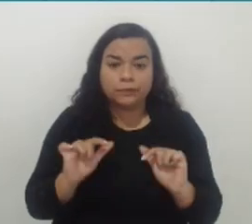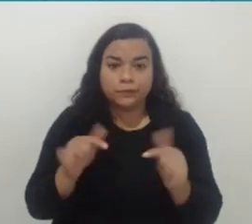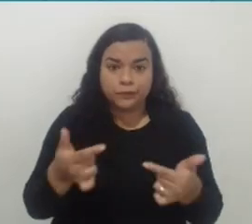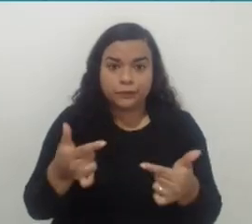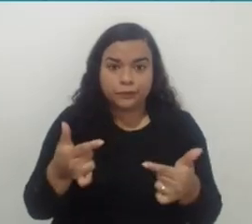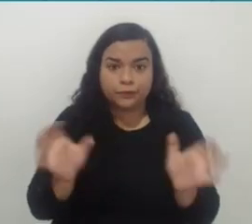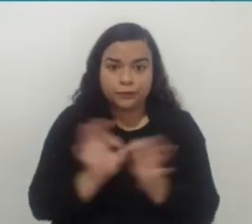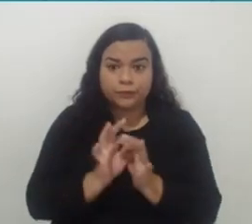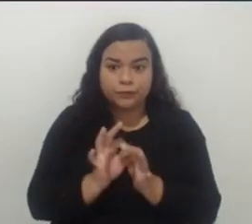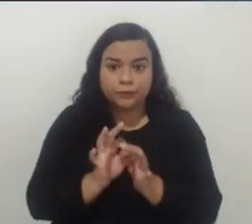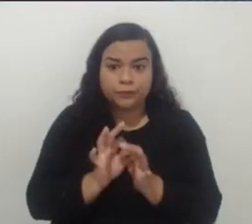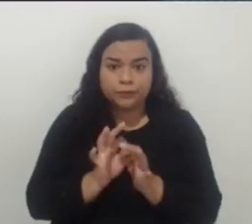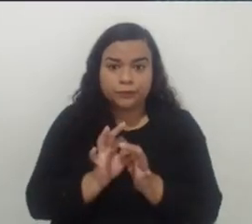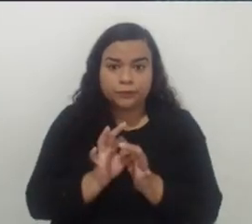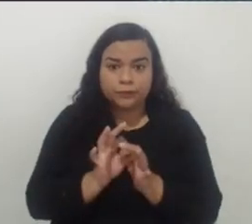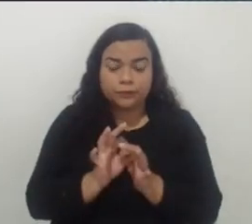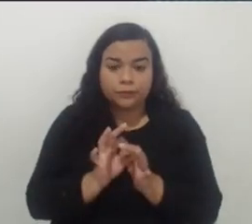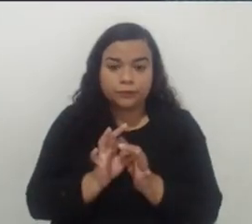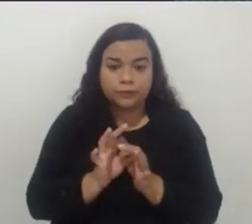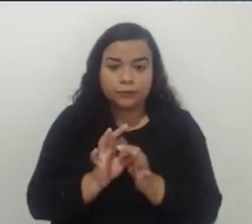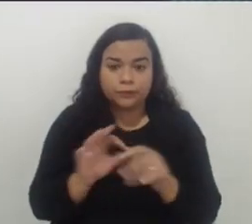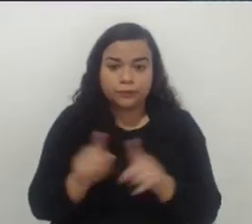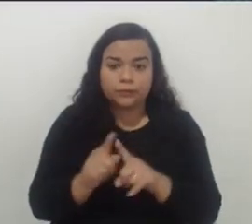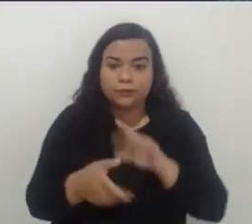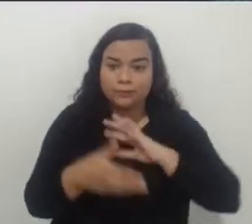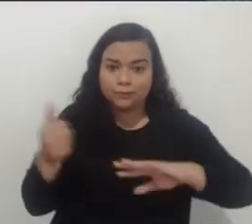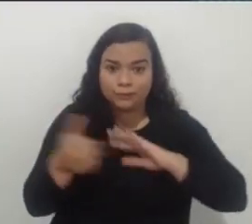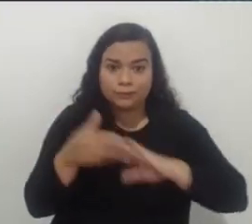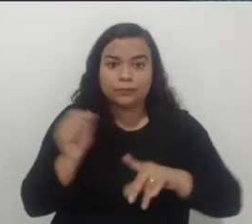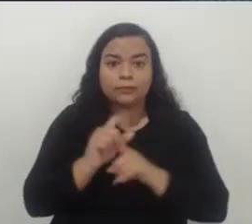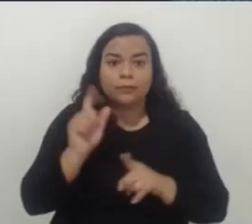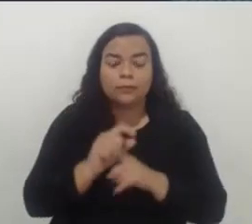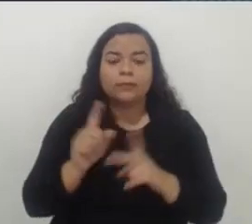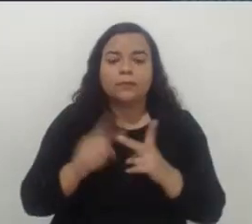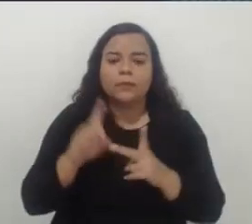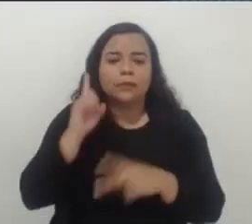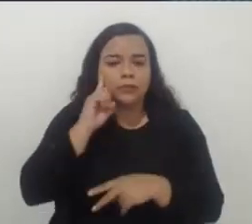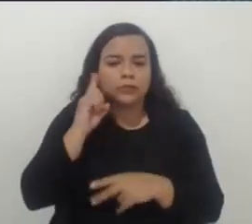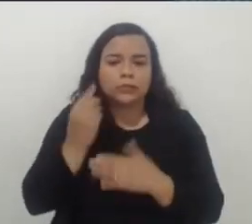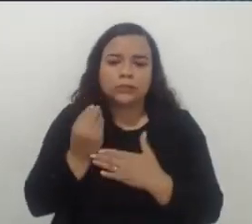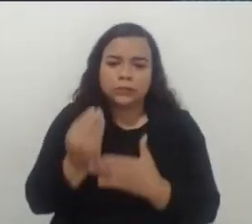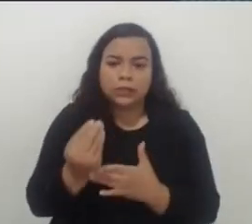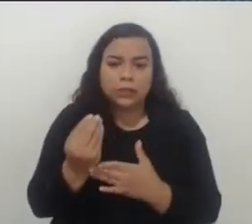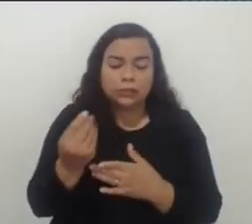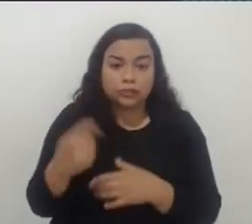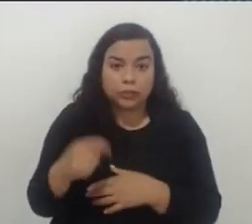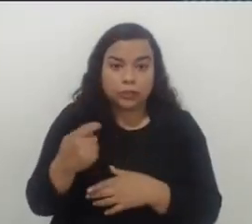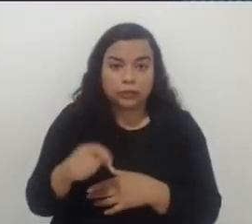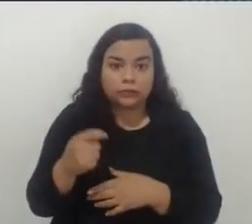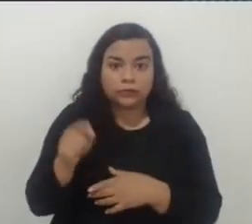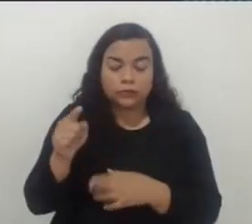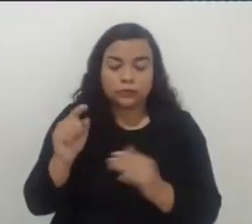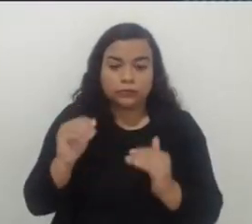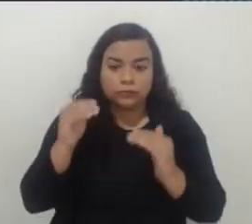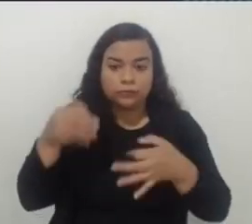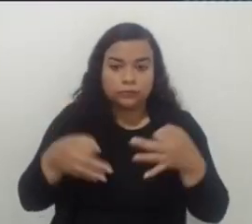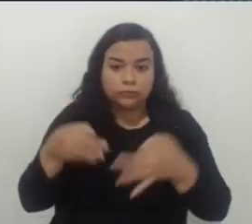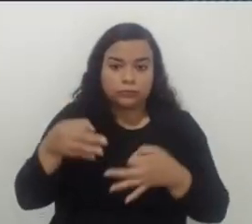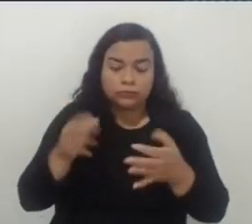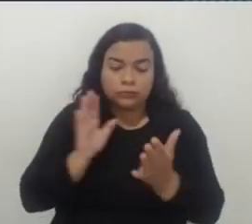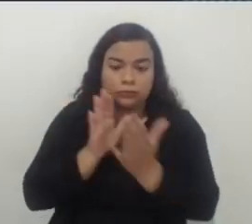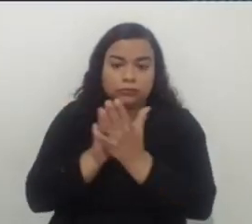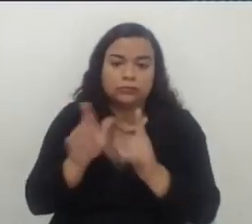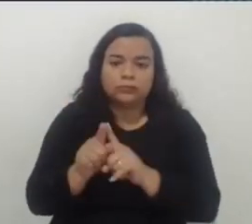de chaves, extinção da locação, data de entrega das chaves em juízo, da relatoria do